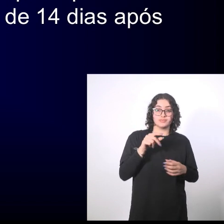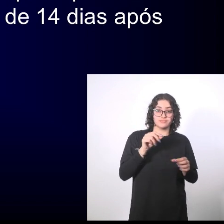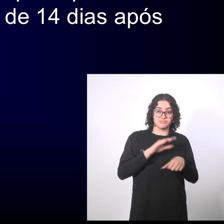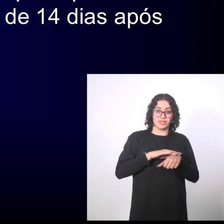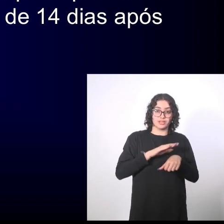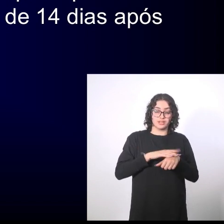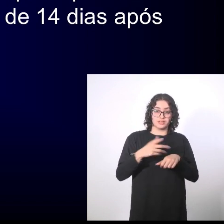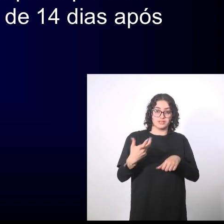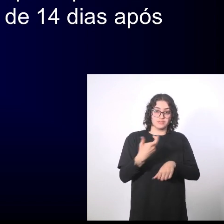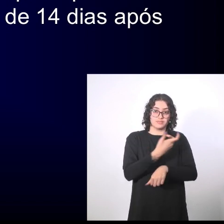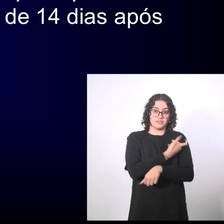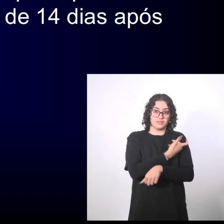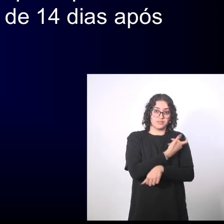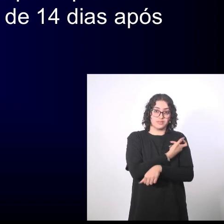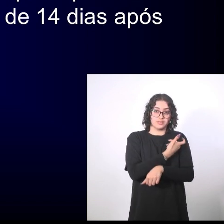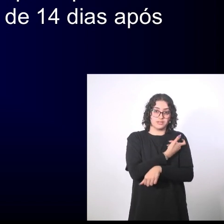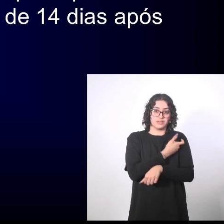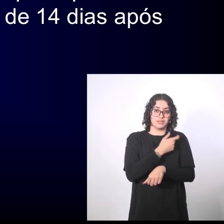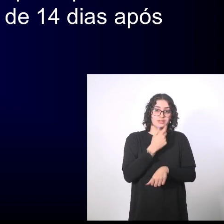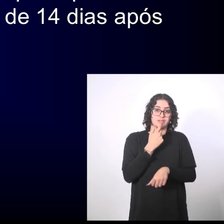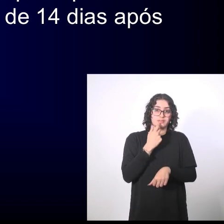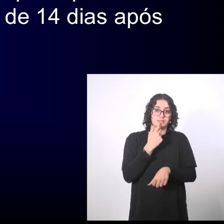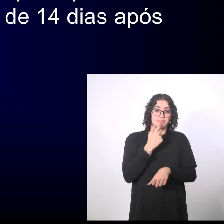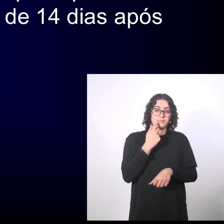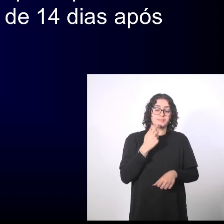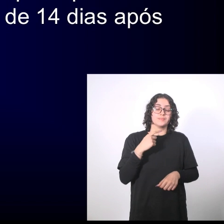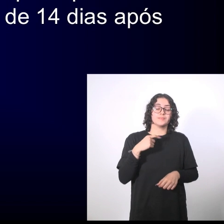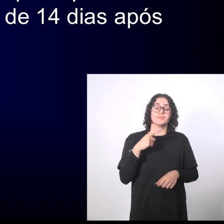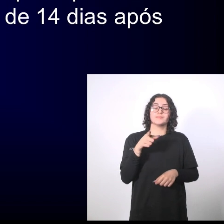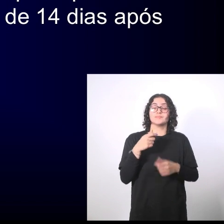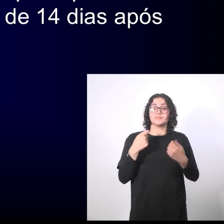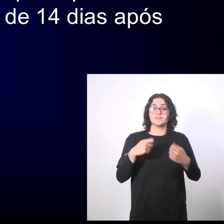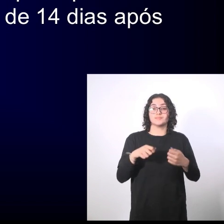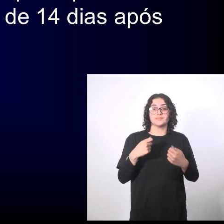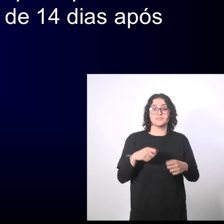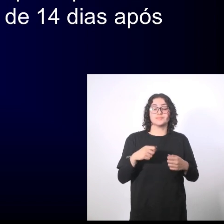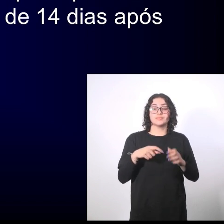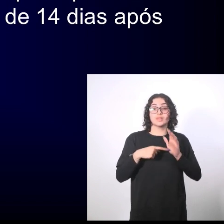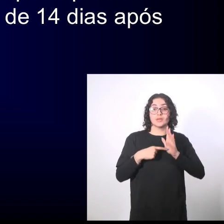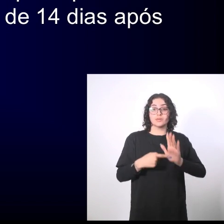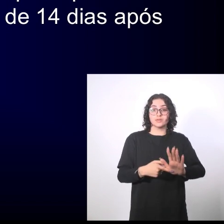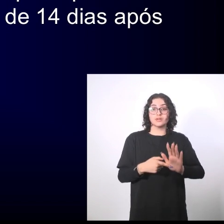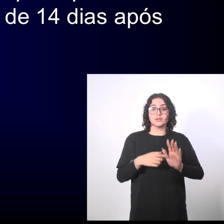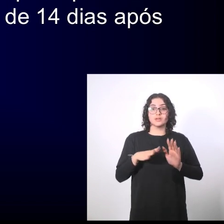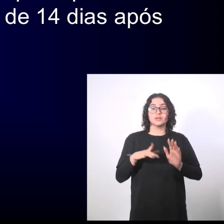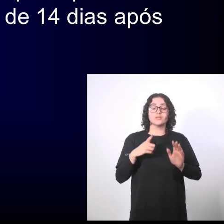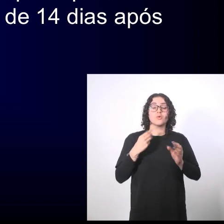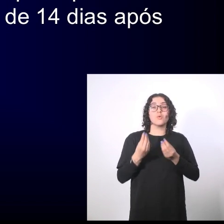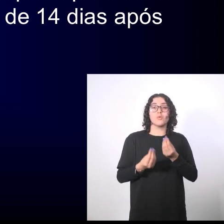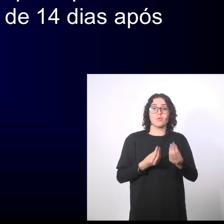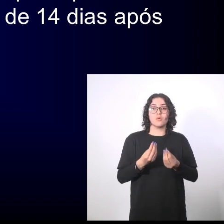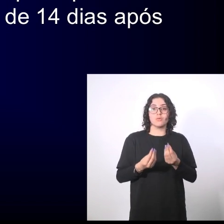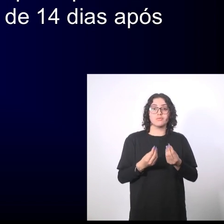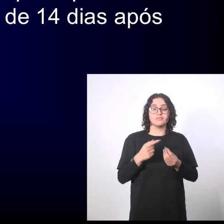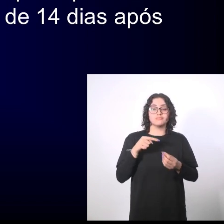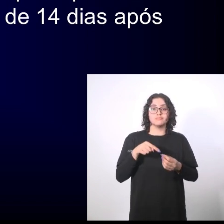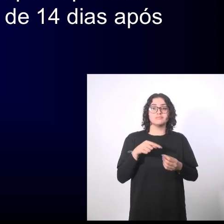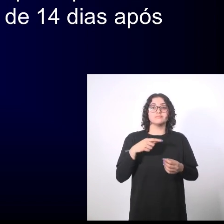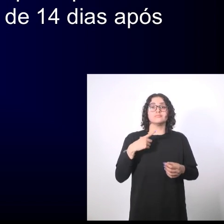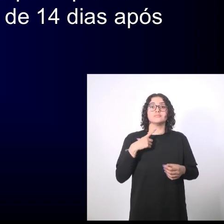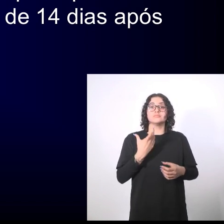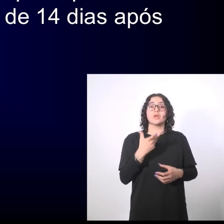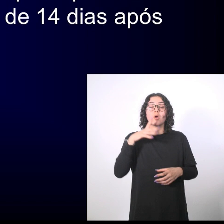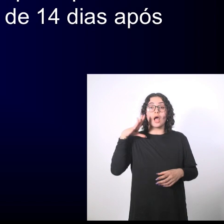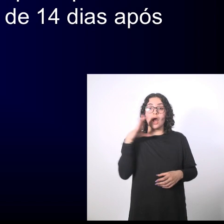uma vacina, você está injetando a vacina diretamente nesse indivíduo e apresentando o antígeno ao sistema imune de uma